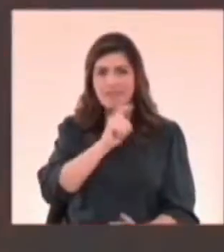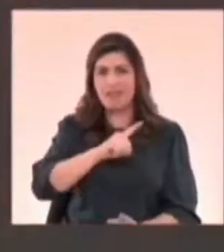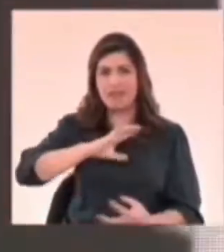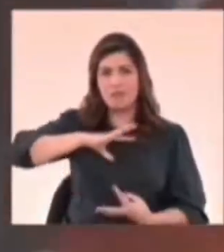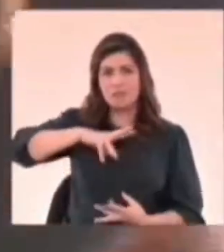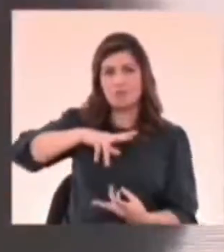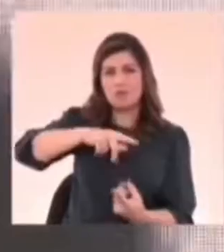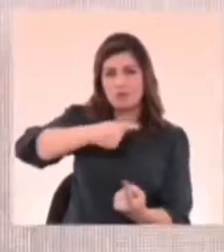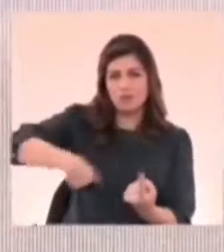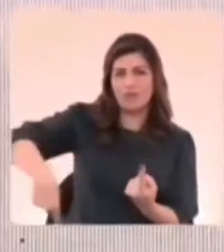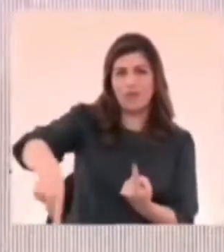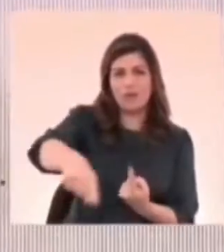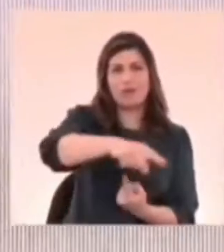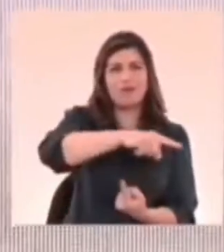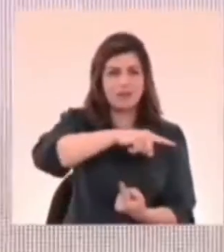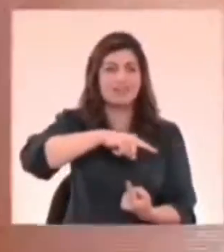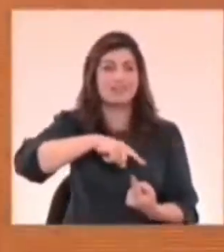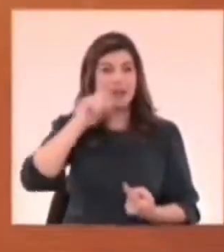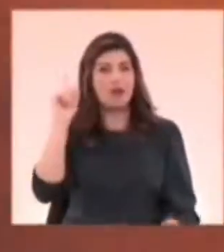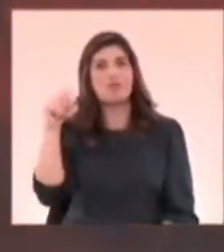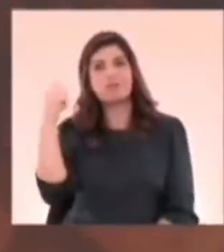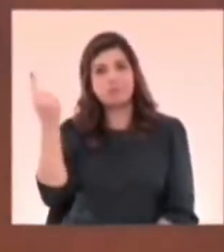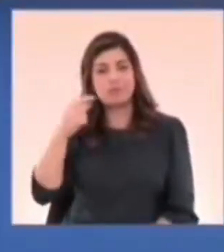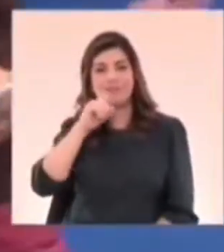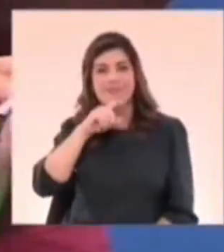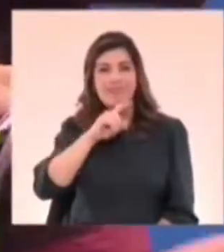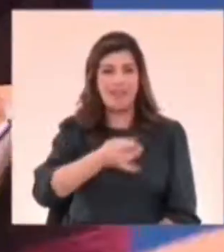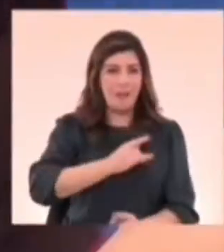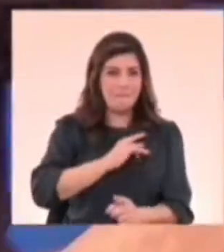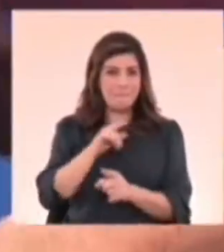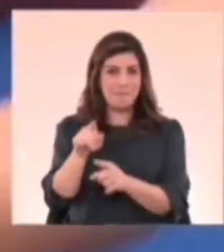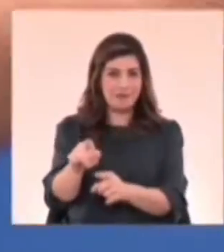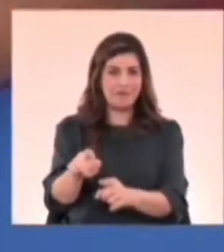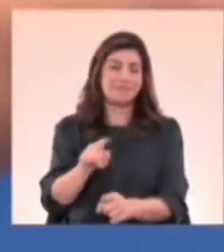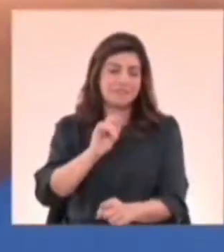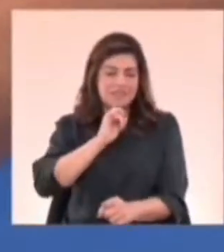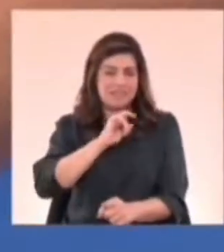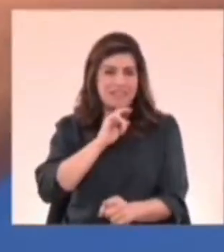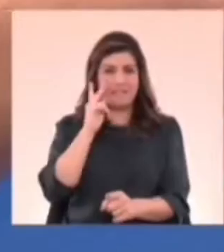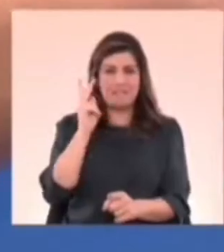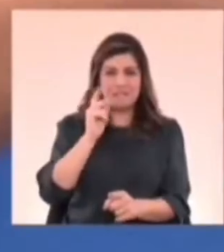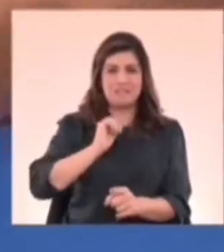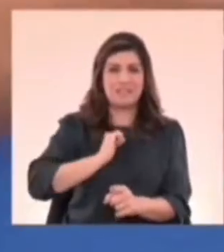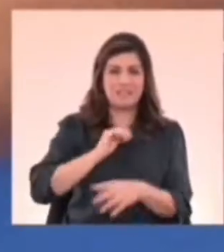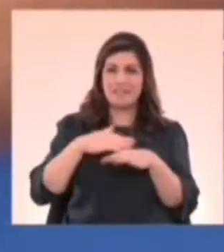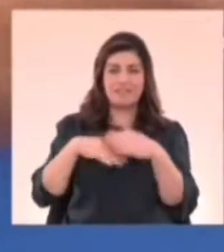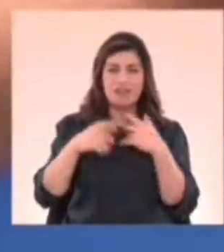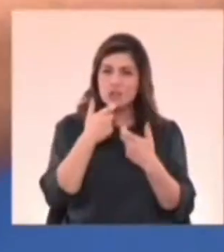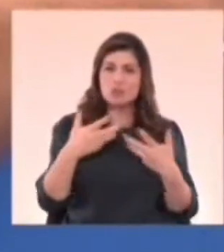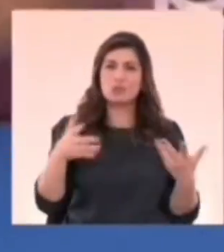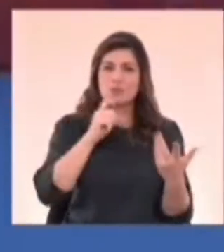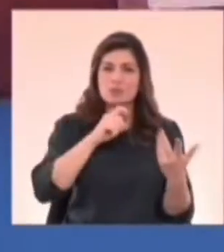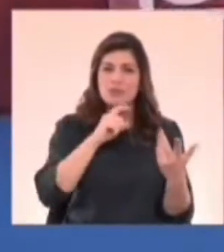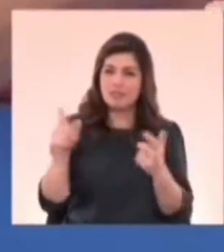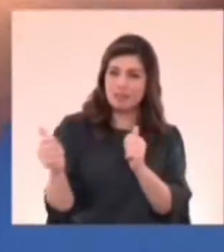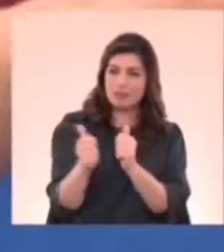mundo se eu pudesse ser Oi Maria tudo na vida às vezes a melhor ainda